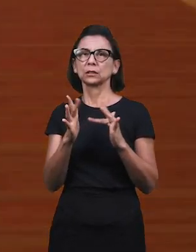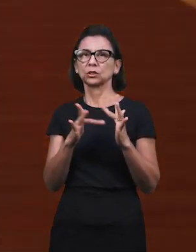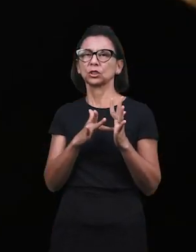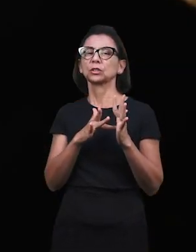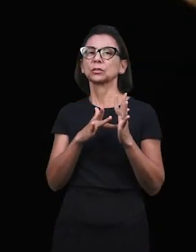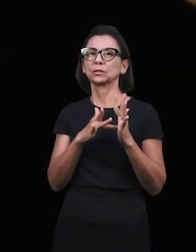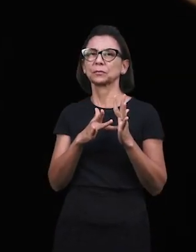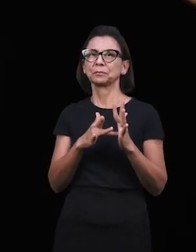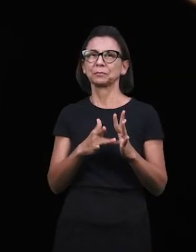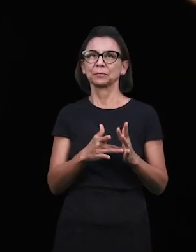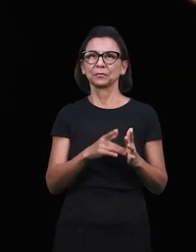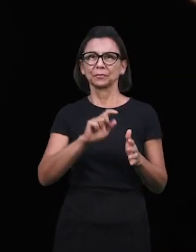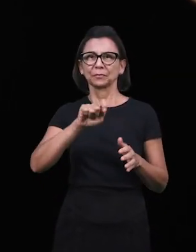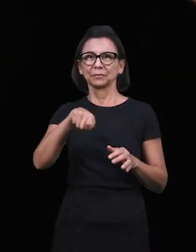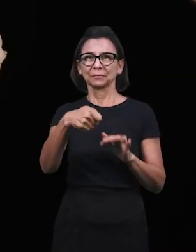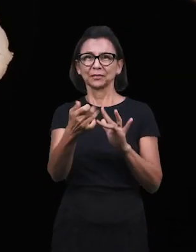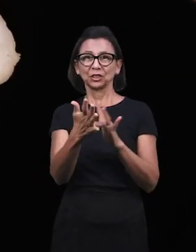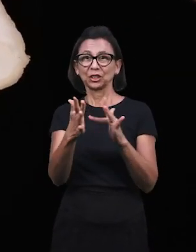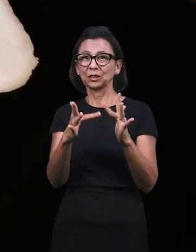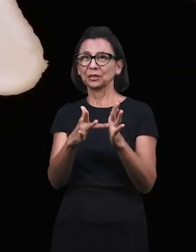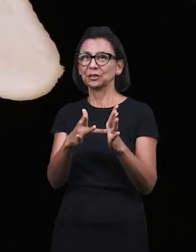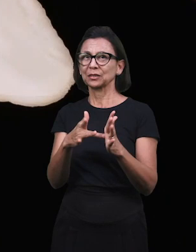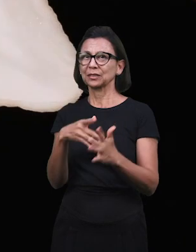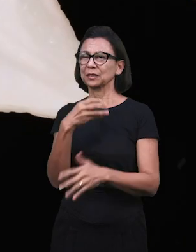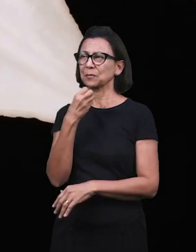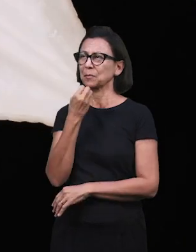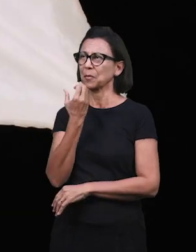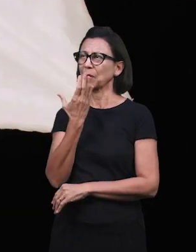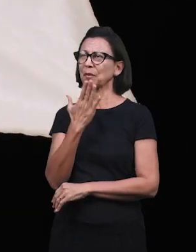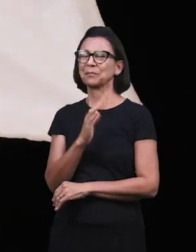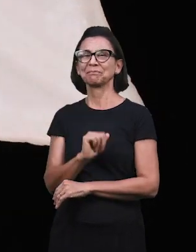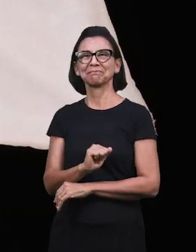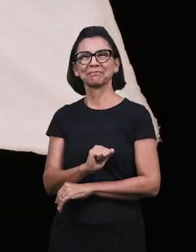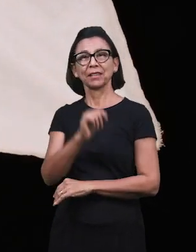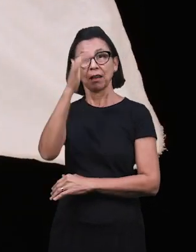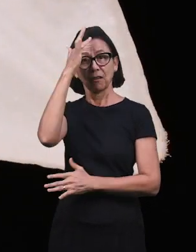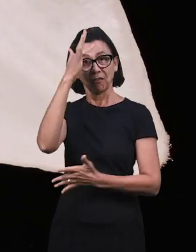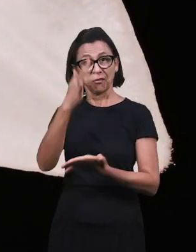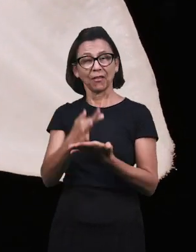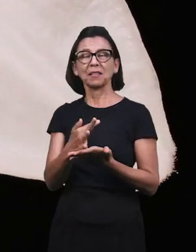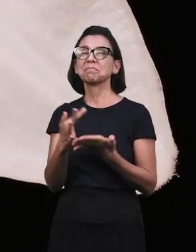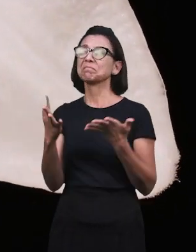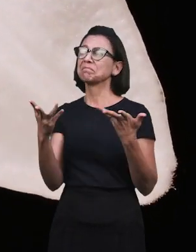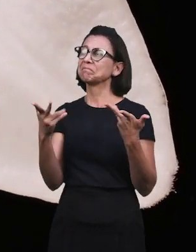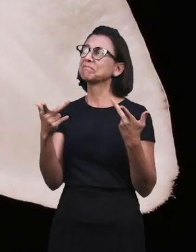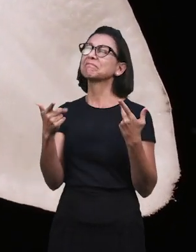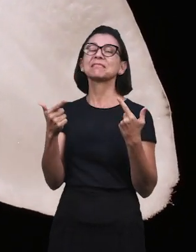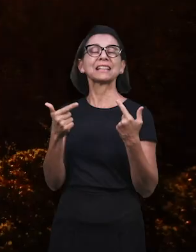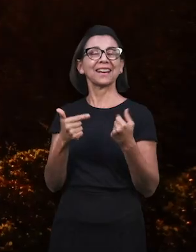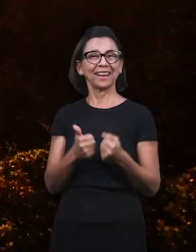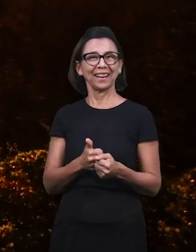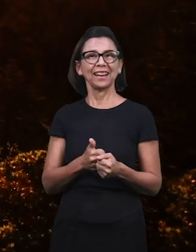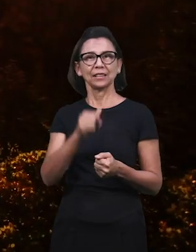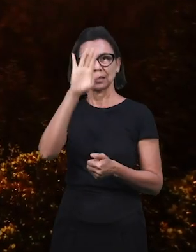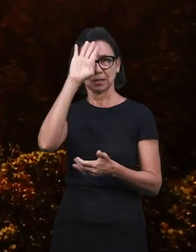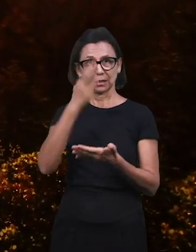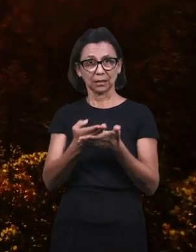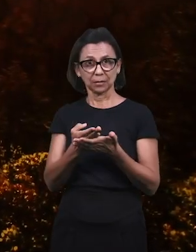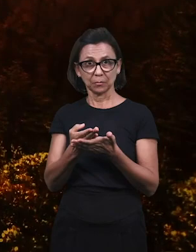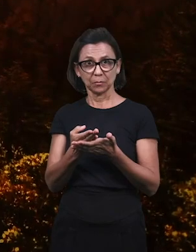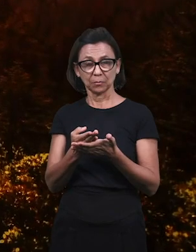porvir. Nome bom, doce a fé,